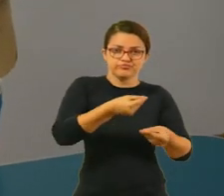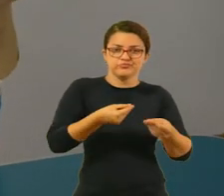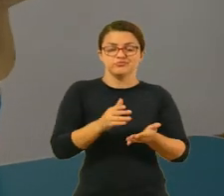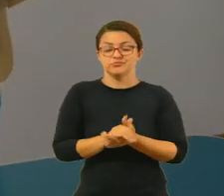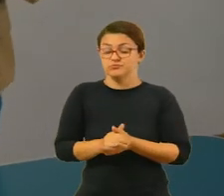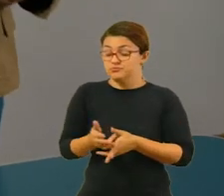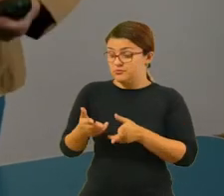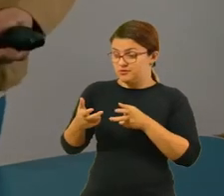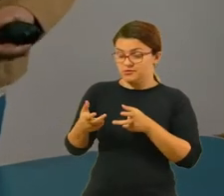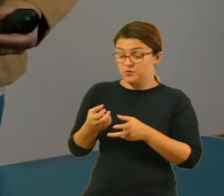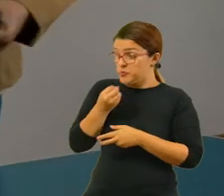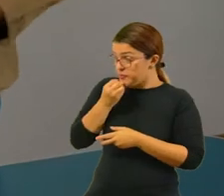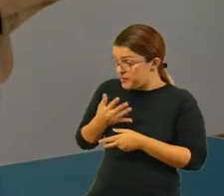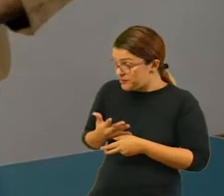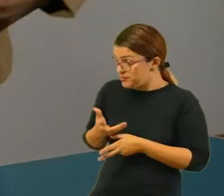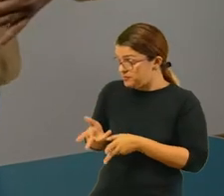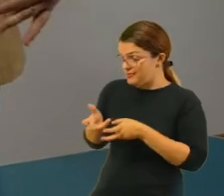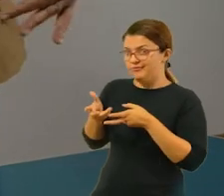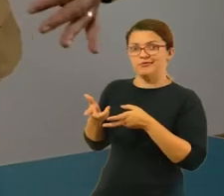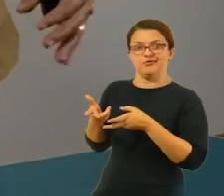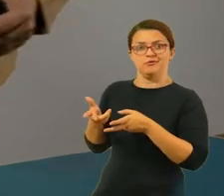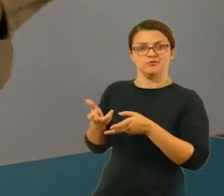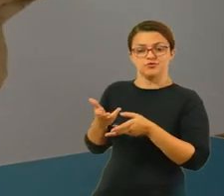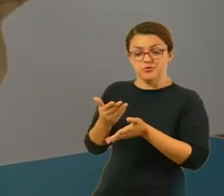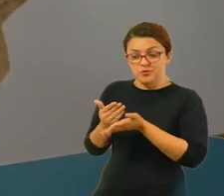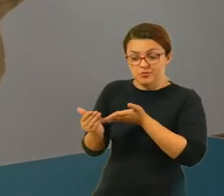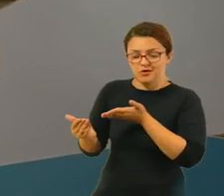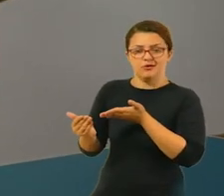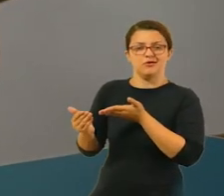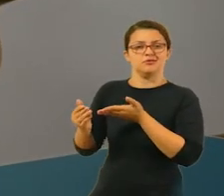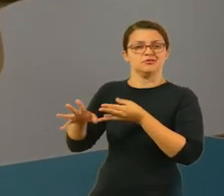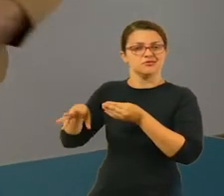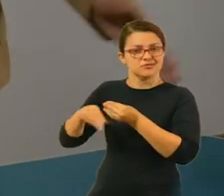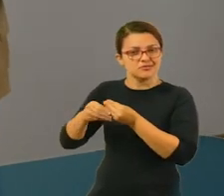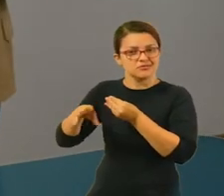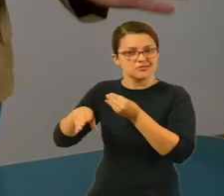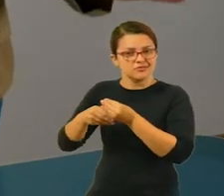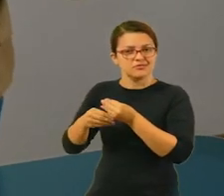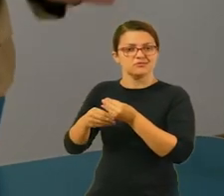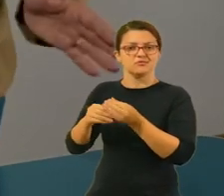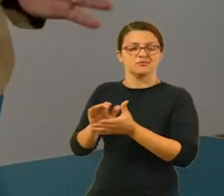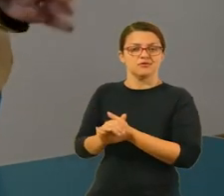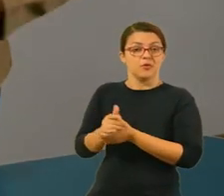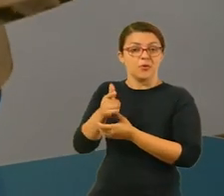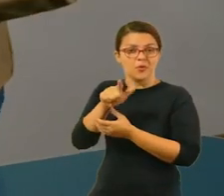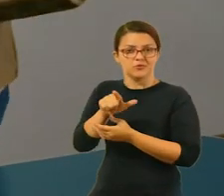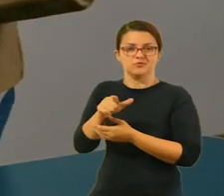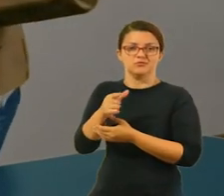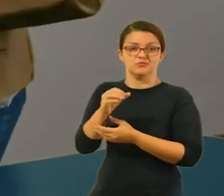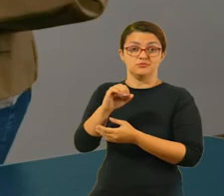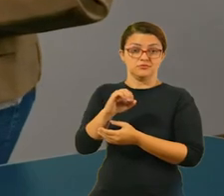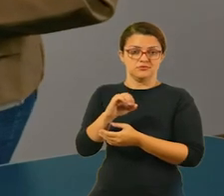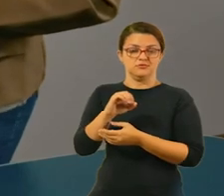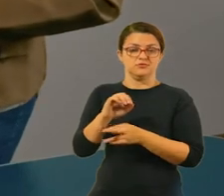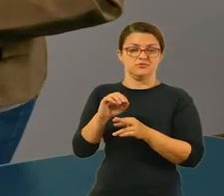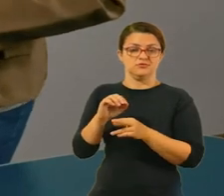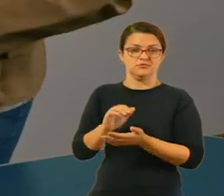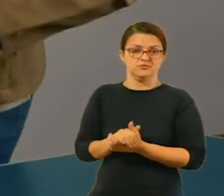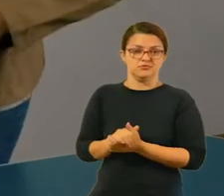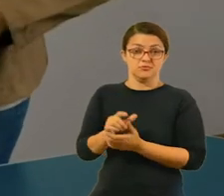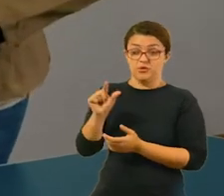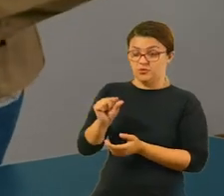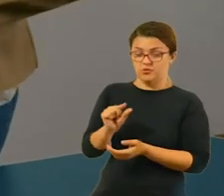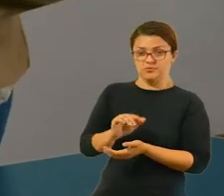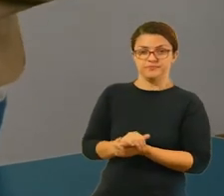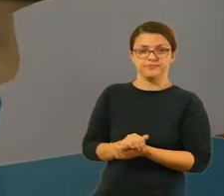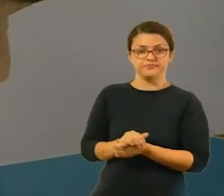essas moedas. Se você perceber que a criança está indo muito bem, aí você começa a inserir as outras moedas mais quebradinhas, tá bom?